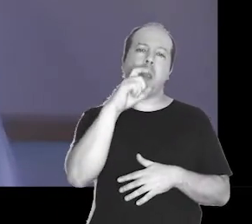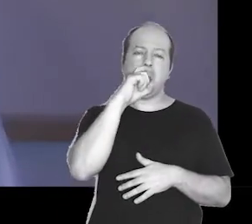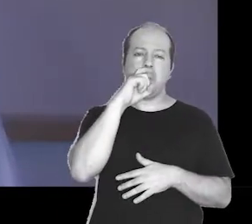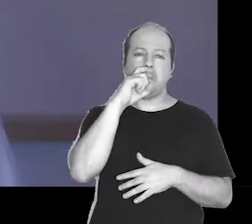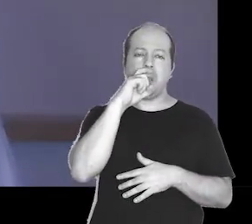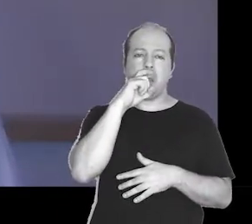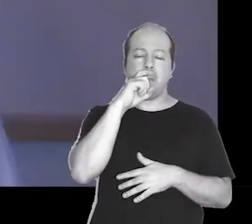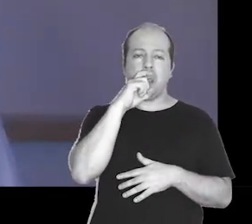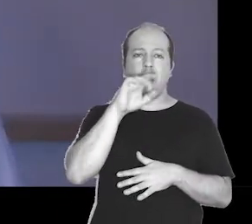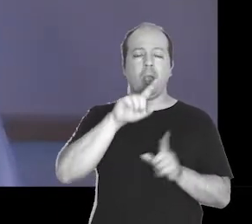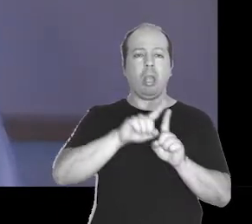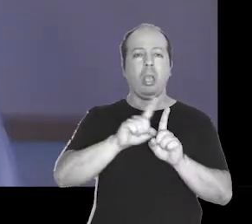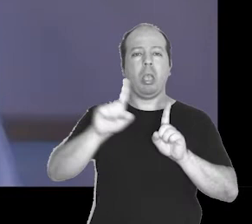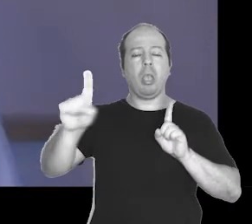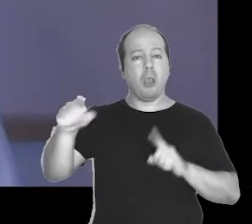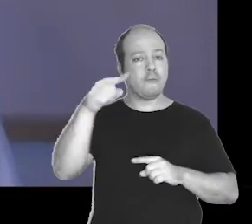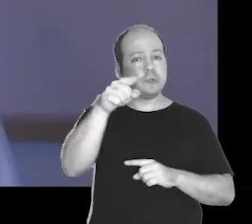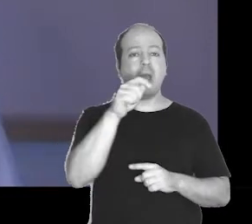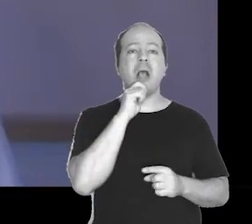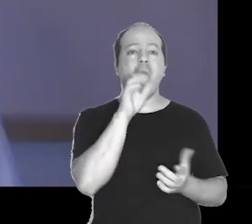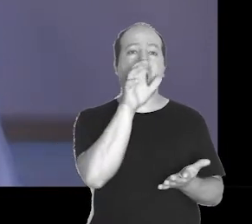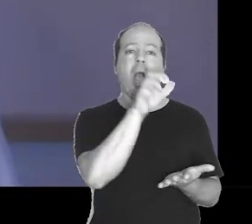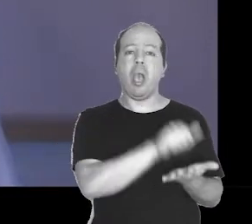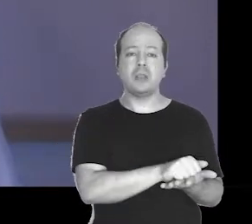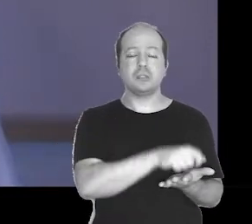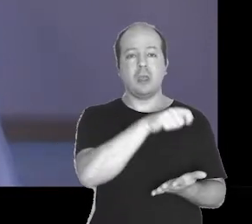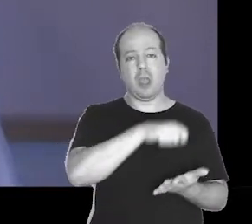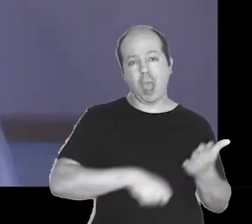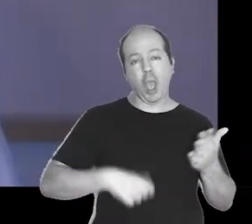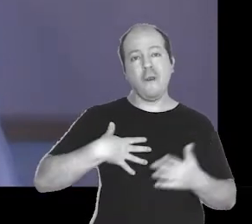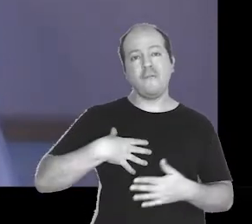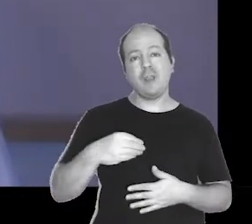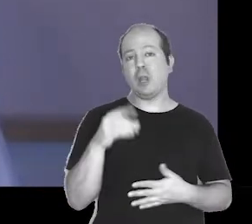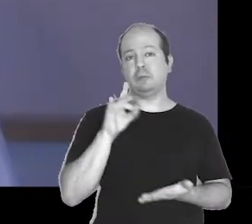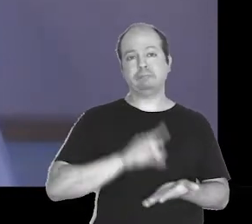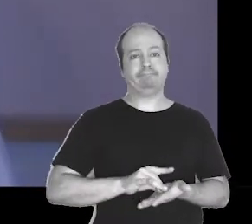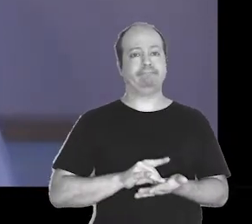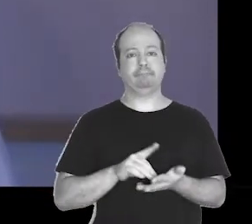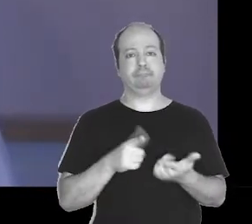pelo fato de você não ter sido registrado como seu filho legítimo.